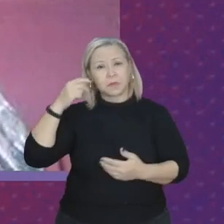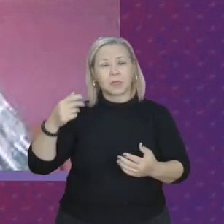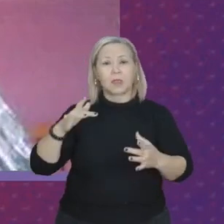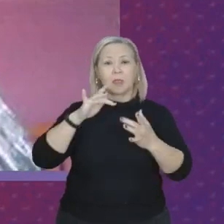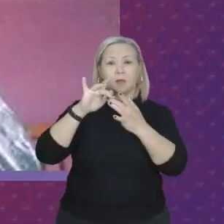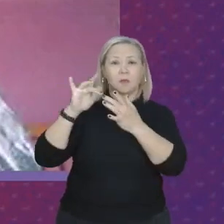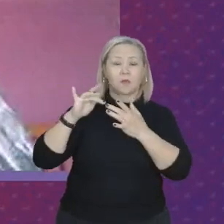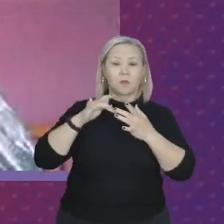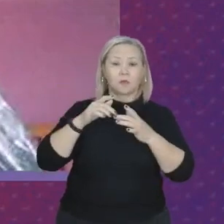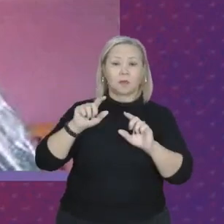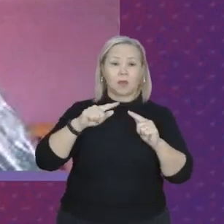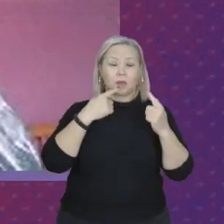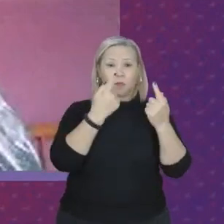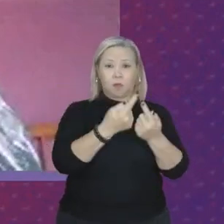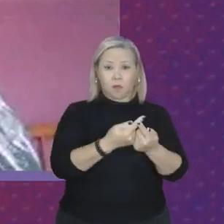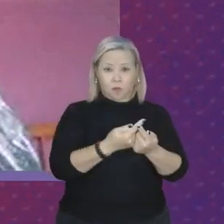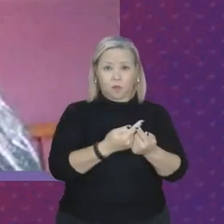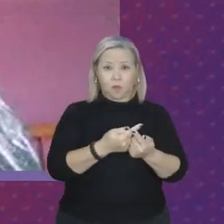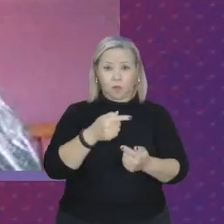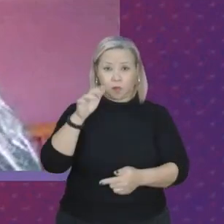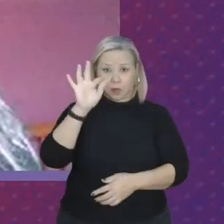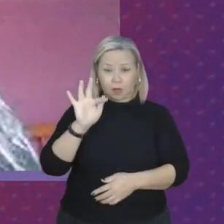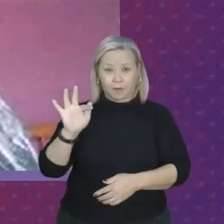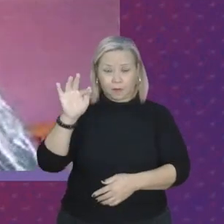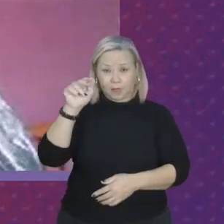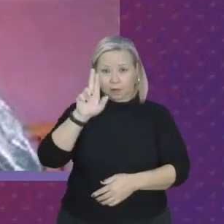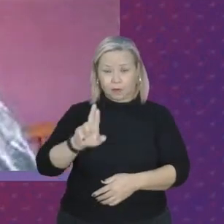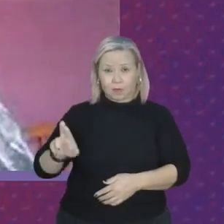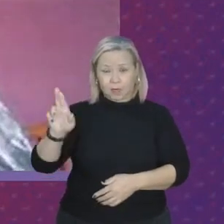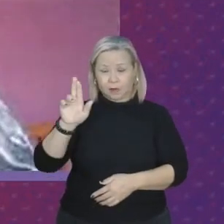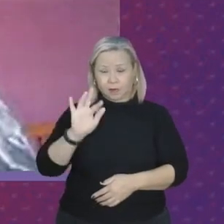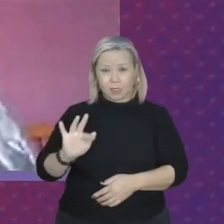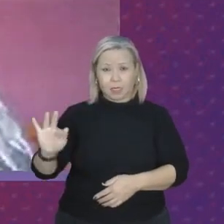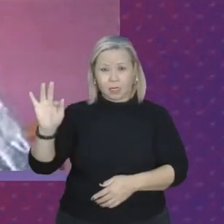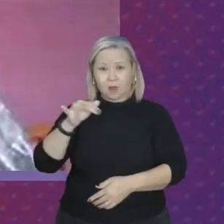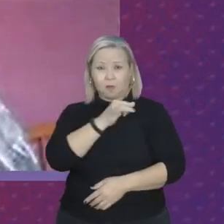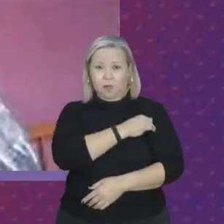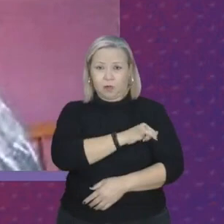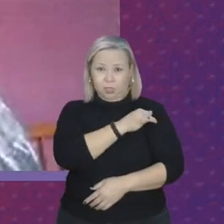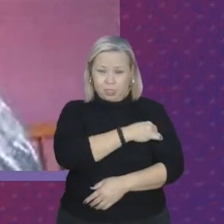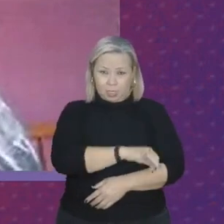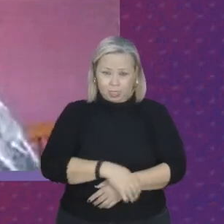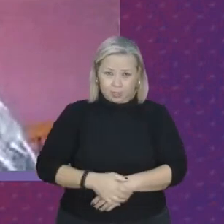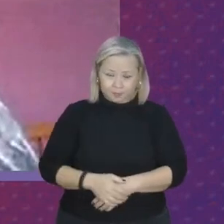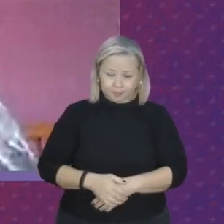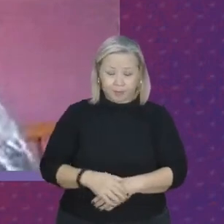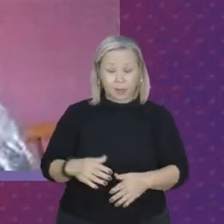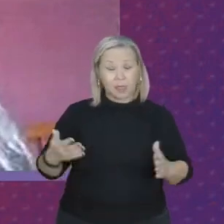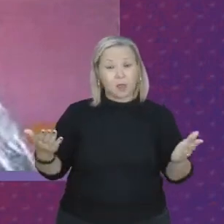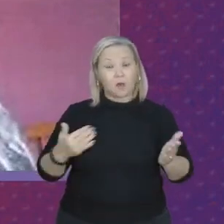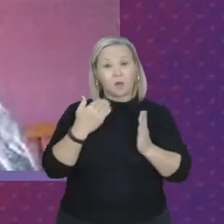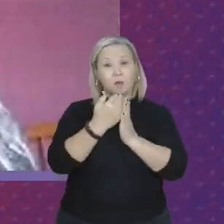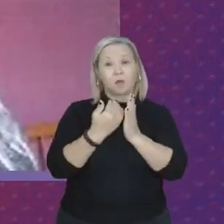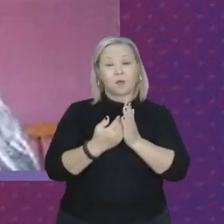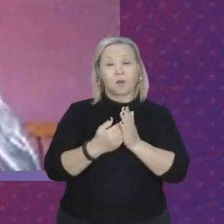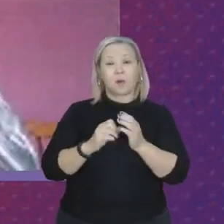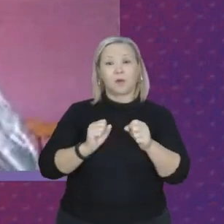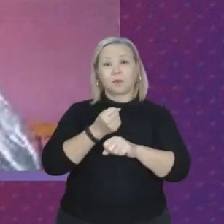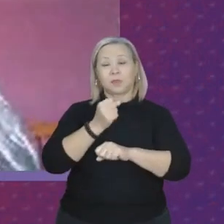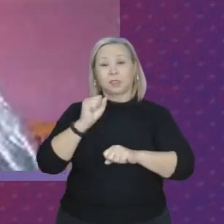contato com um grupo de extensão da Universidade Federal Fluminense, que hoje já é um programa de extensão chamado